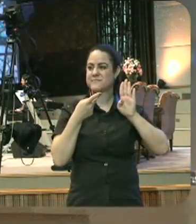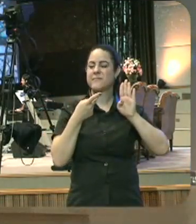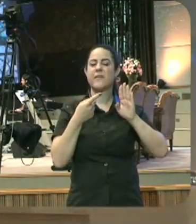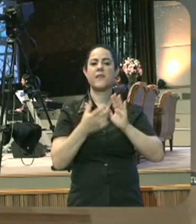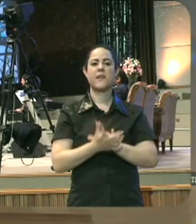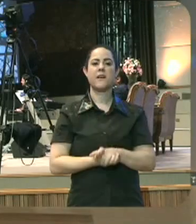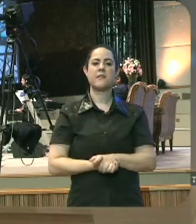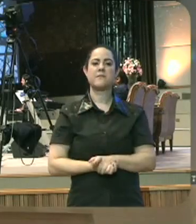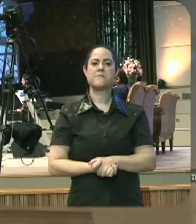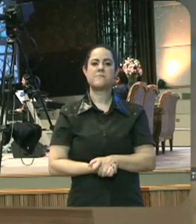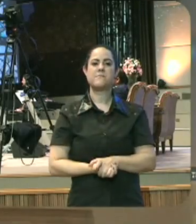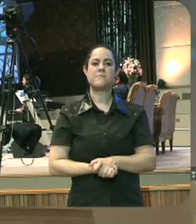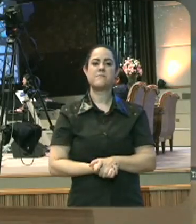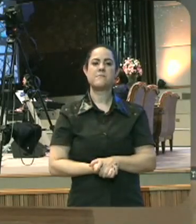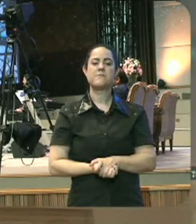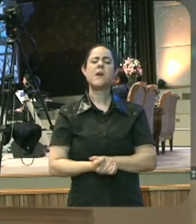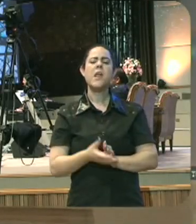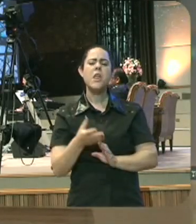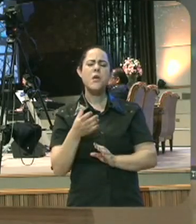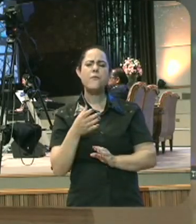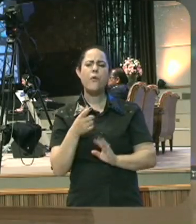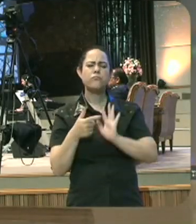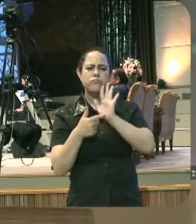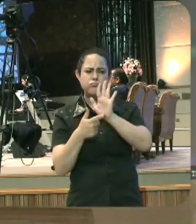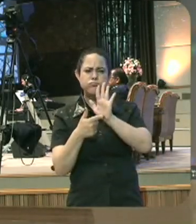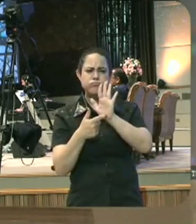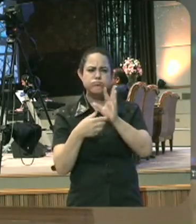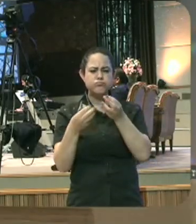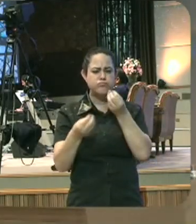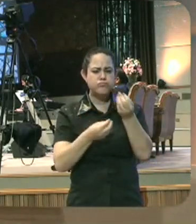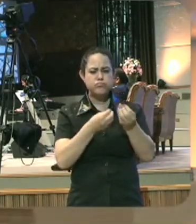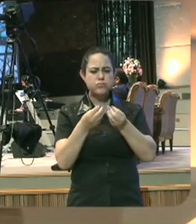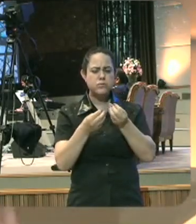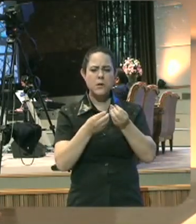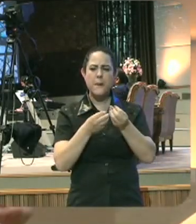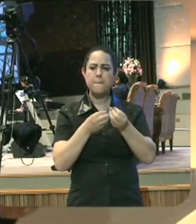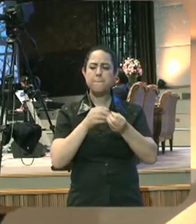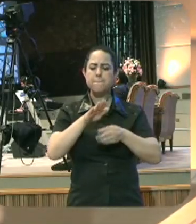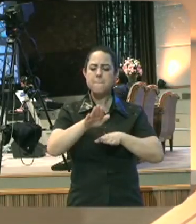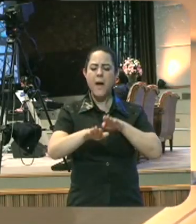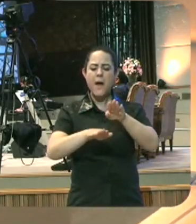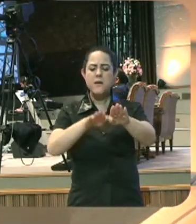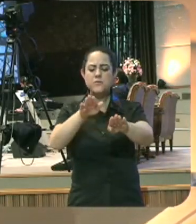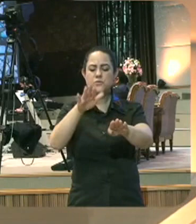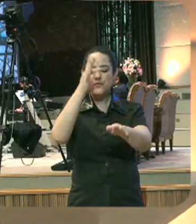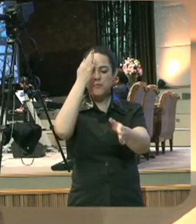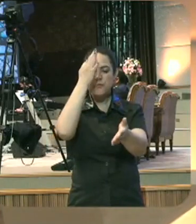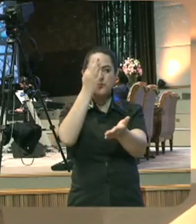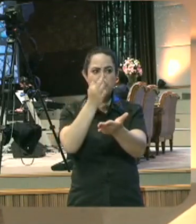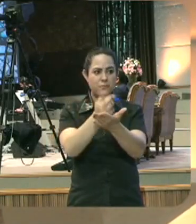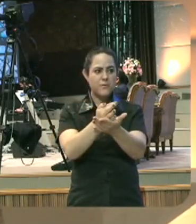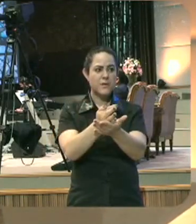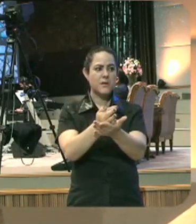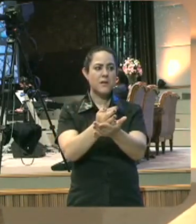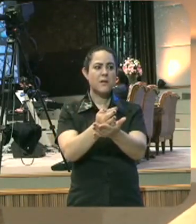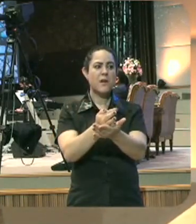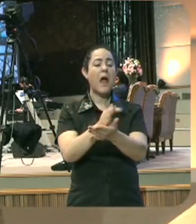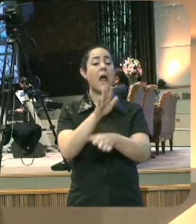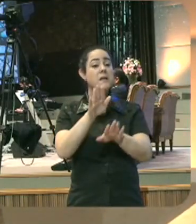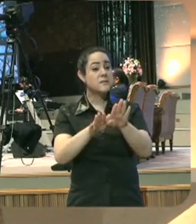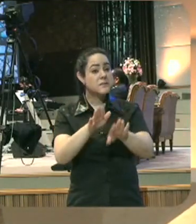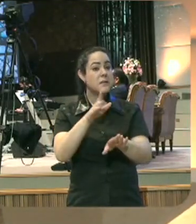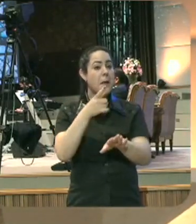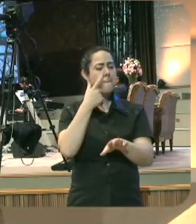vou te dar algumas diretrizes, que eu vou chamar de passos de fé, que às vezes a gente